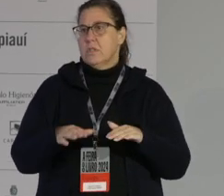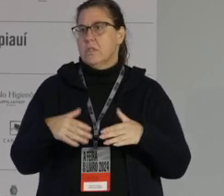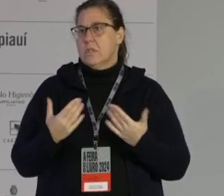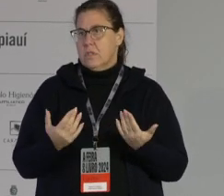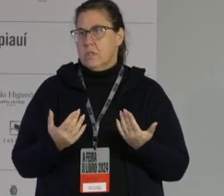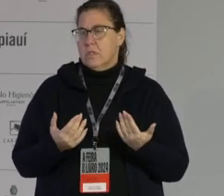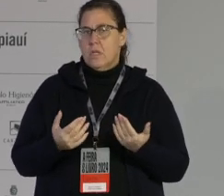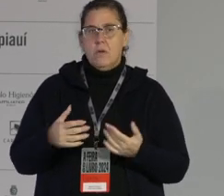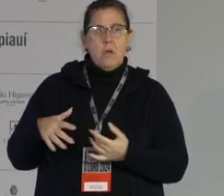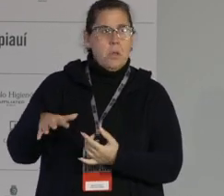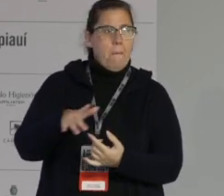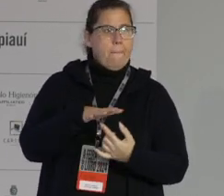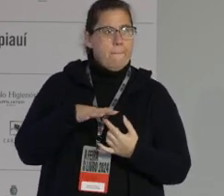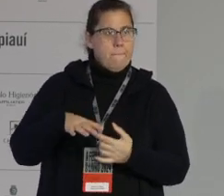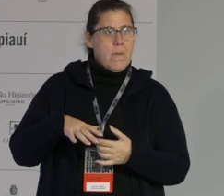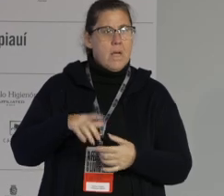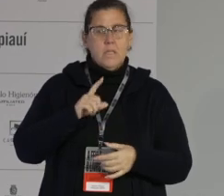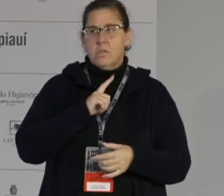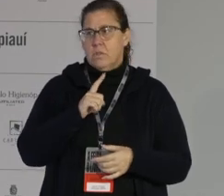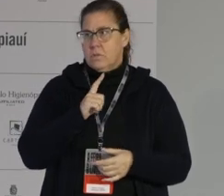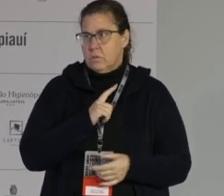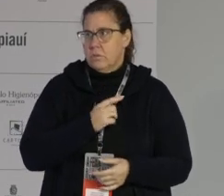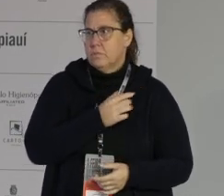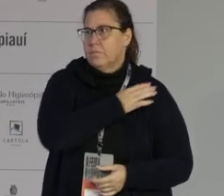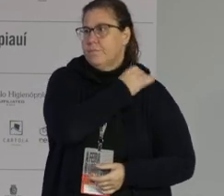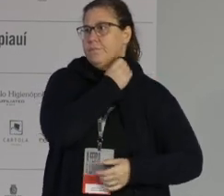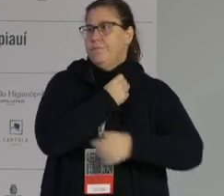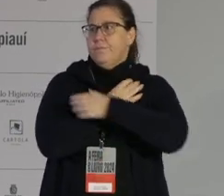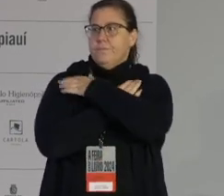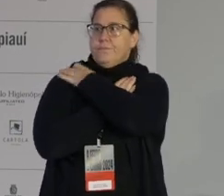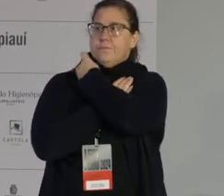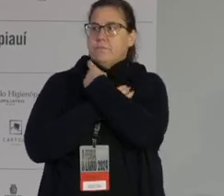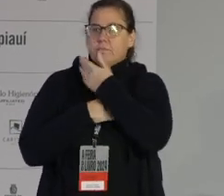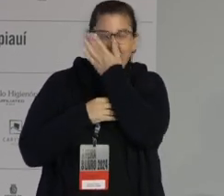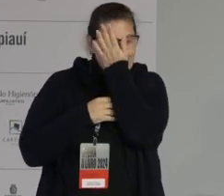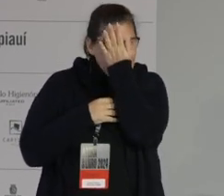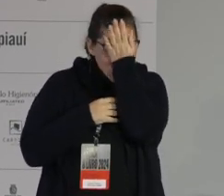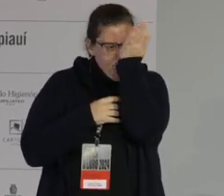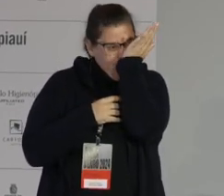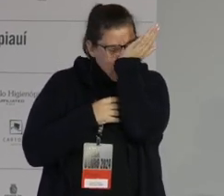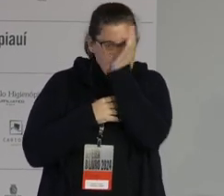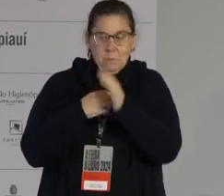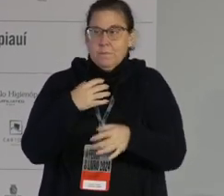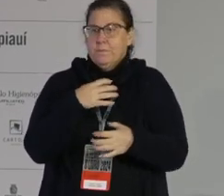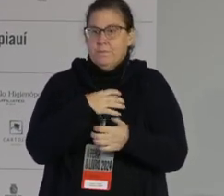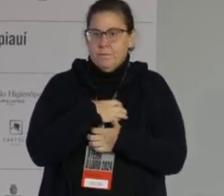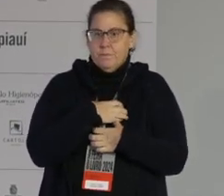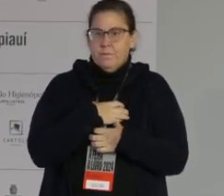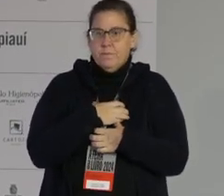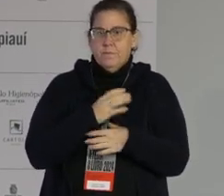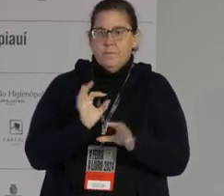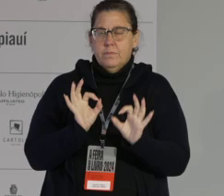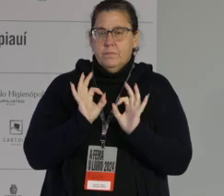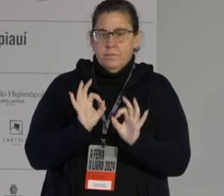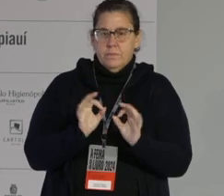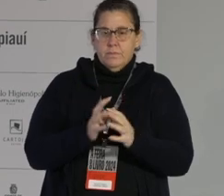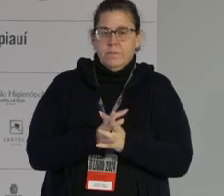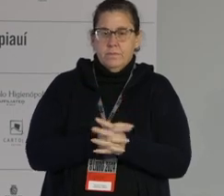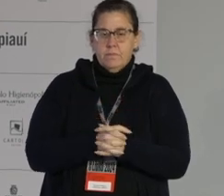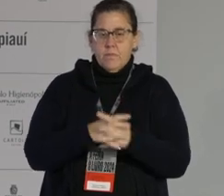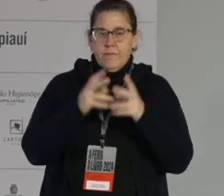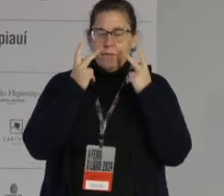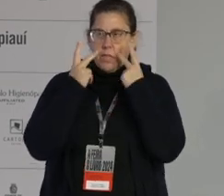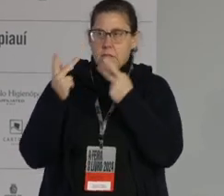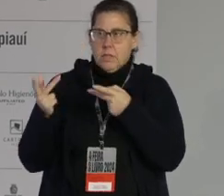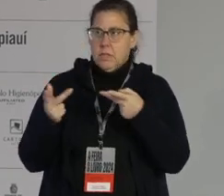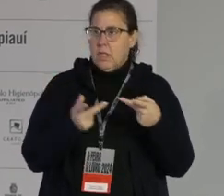No Paraíso Canibal, assim, tem realmente uma recuperação estilística, assim, como eu falei, desses